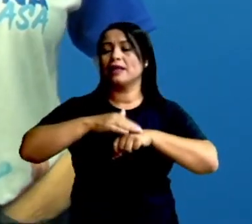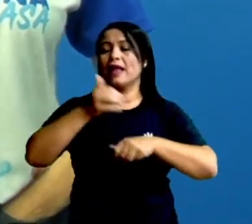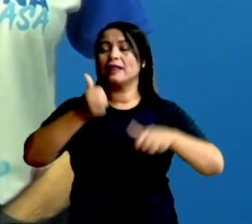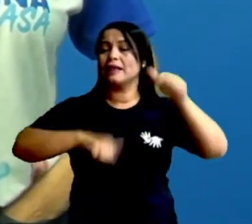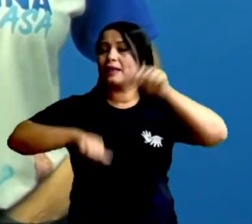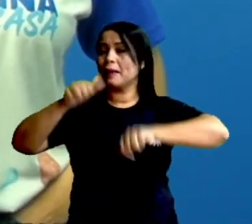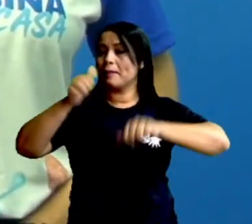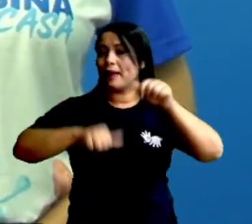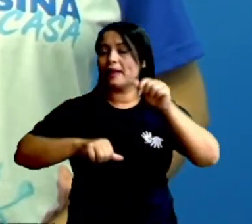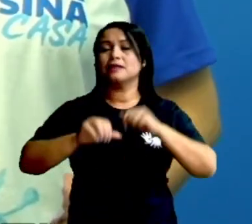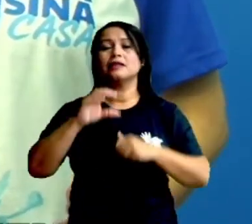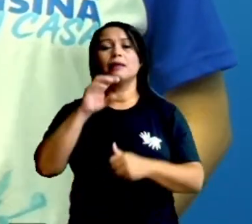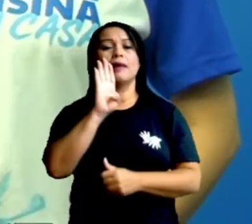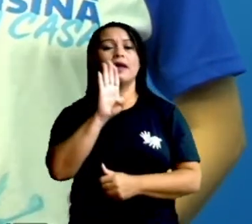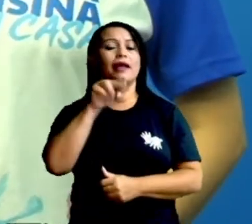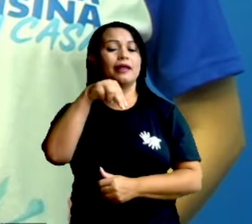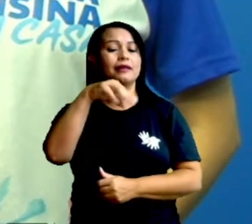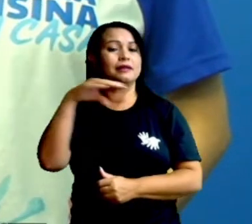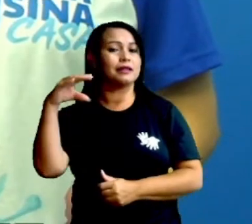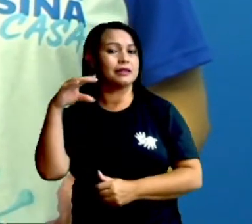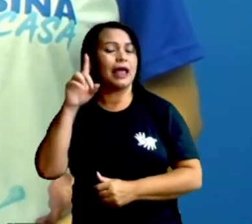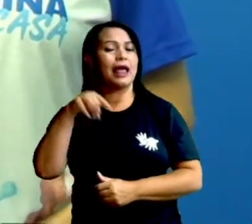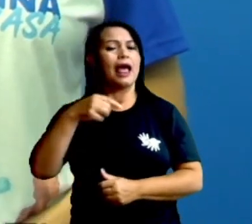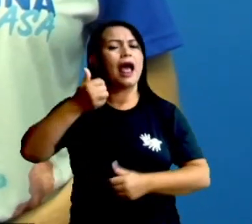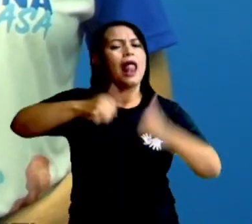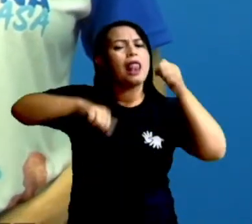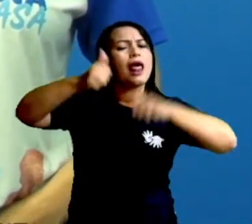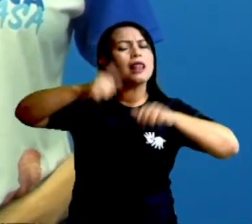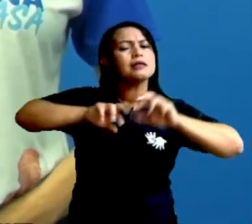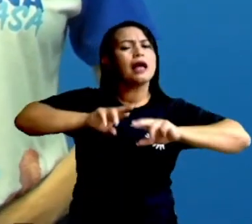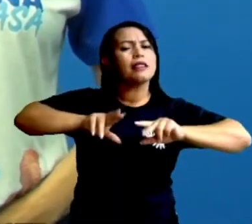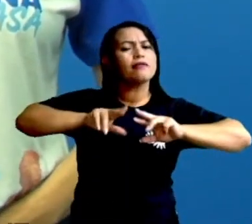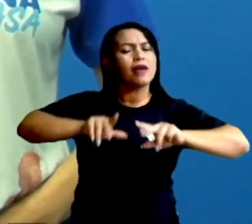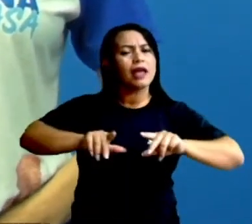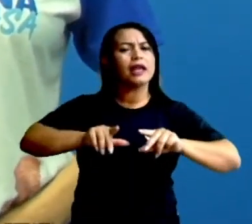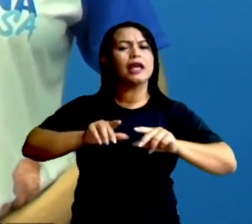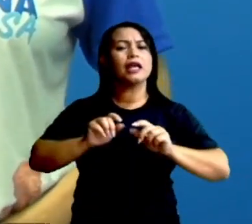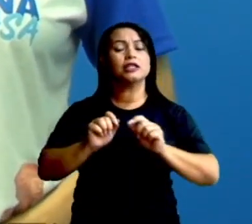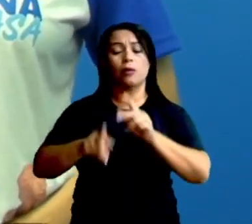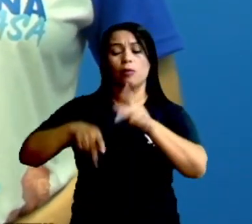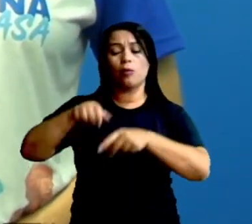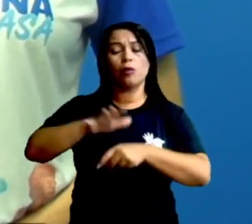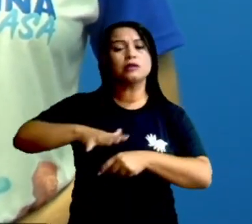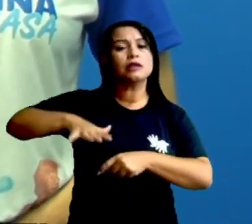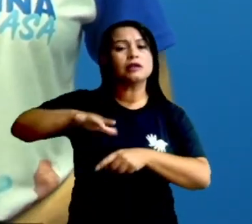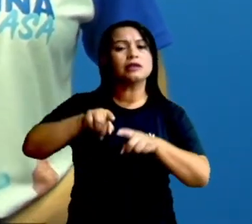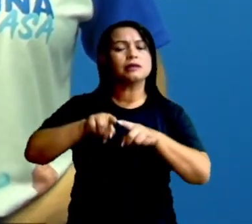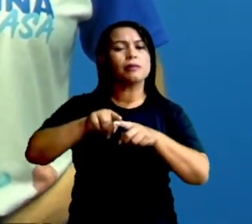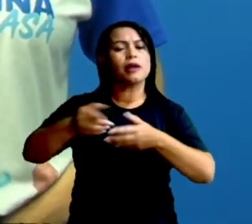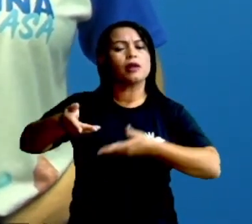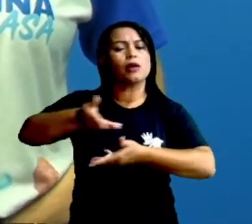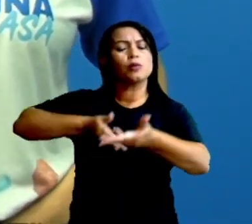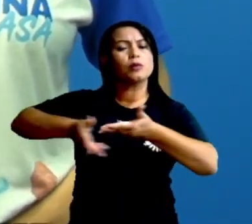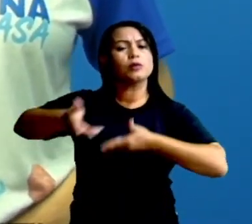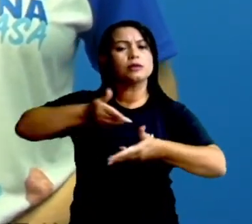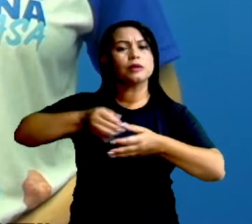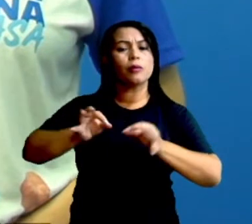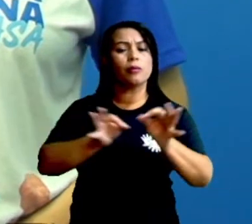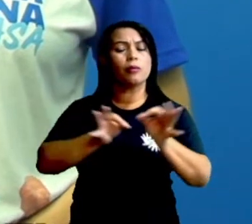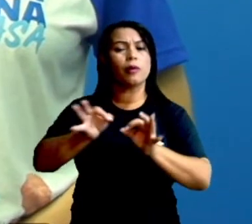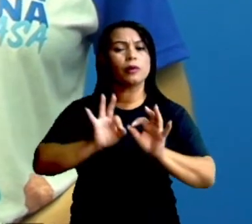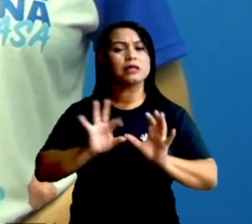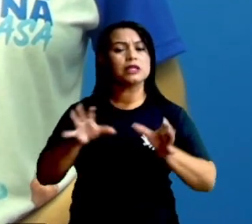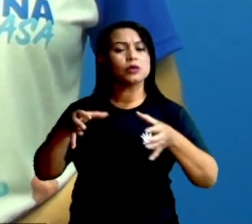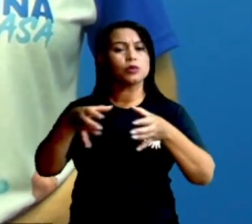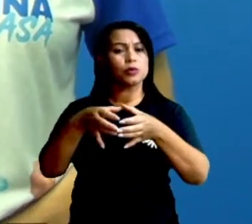Comum Curricular é analisar diferentes fluxos populacionais e suas contribuições para a